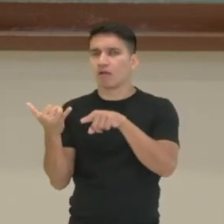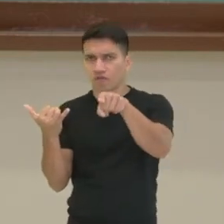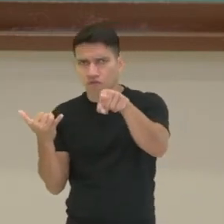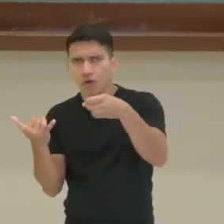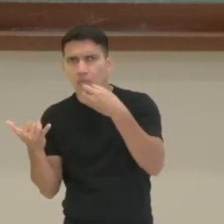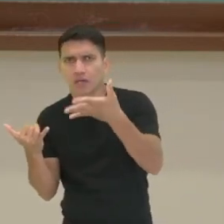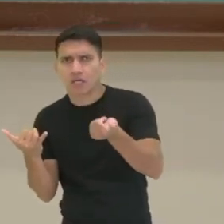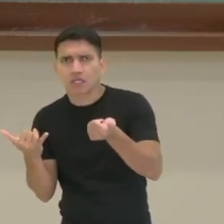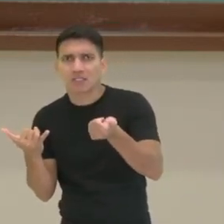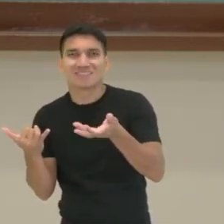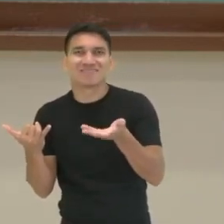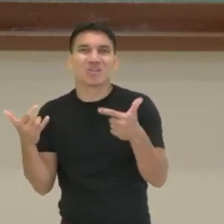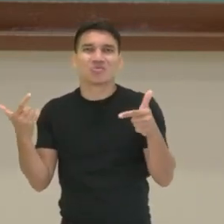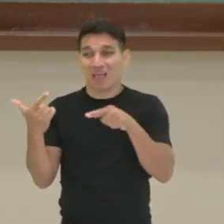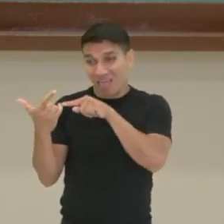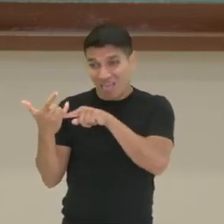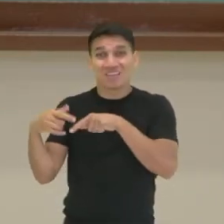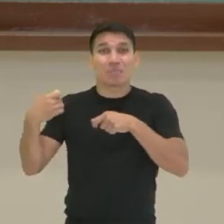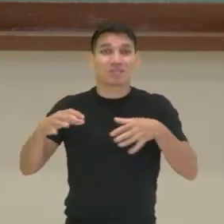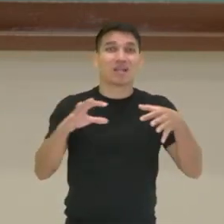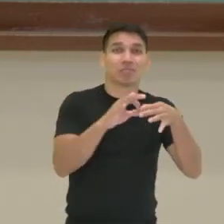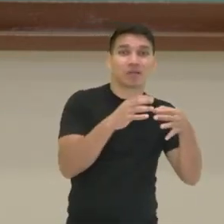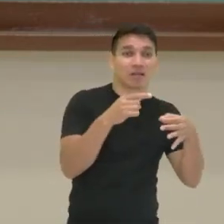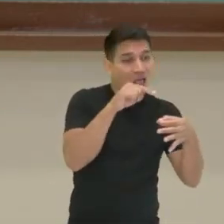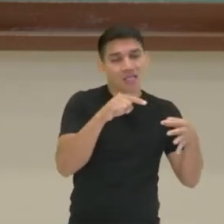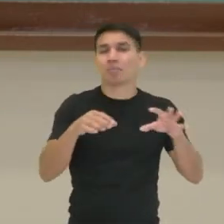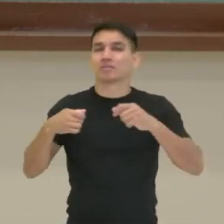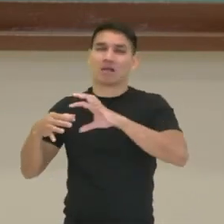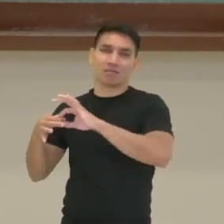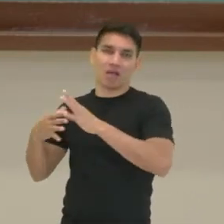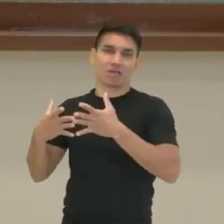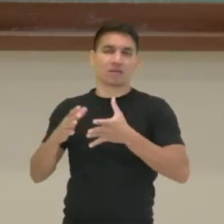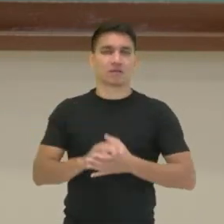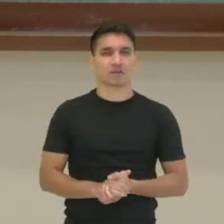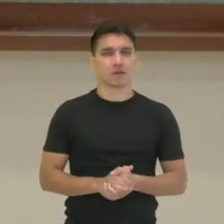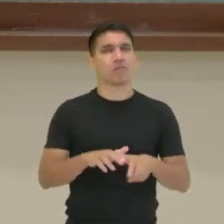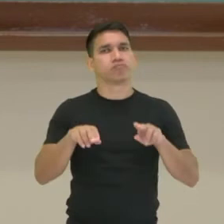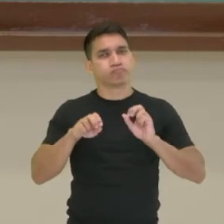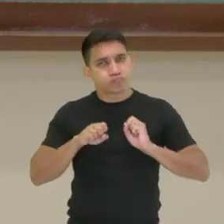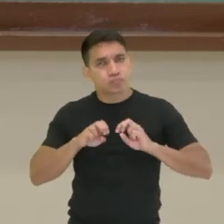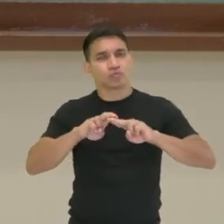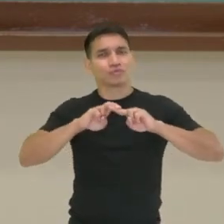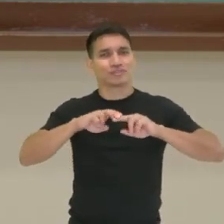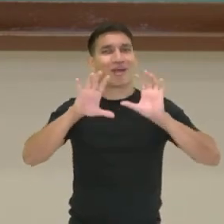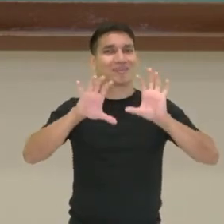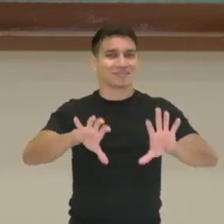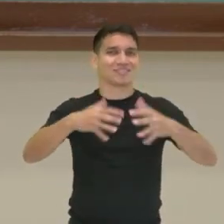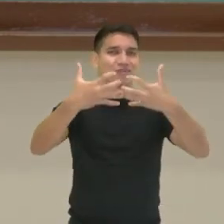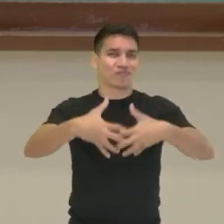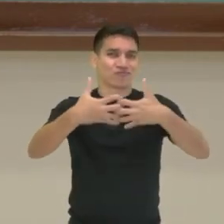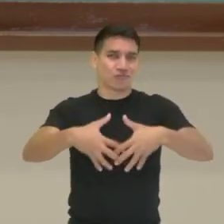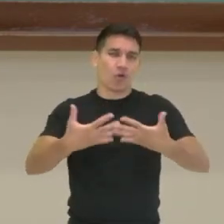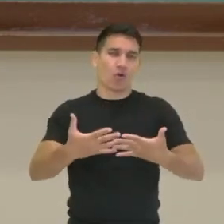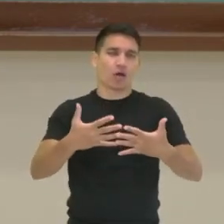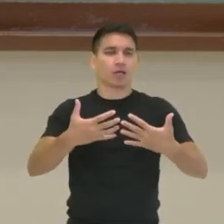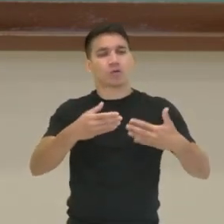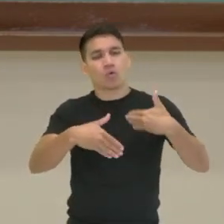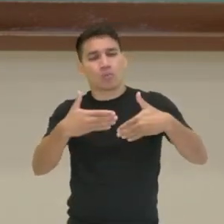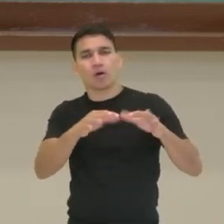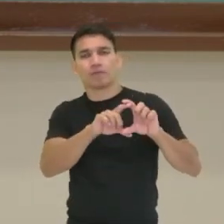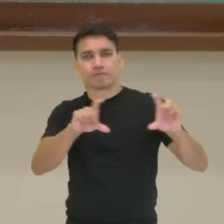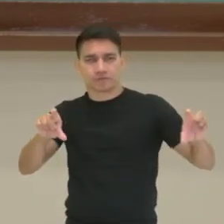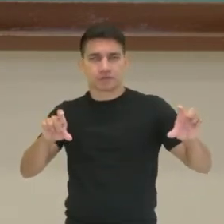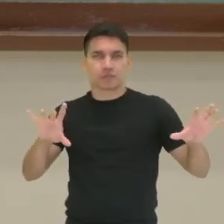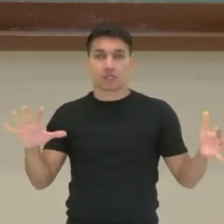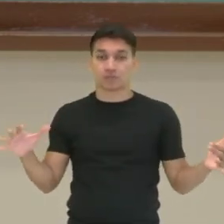ela não tem. Uma precisa da outra. Eu verifico que você está bem. Ok. Funciona. Tem o sentido completo ali com a